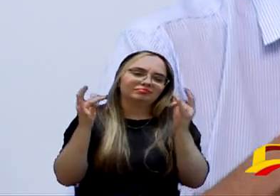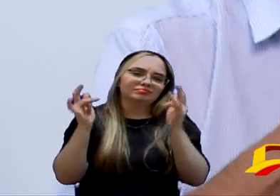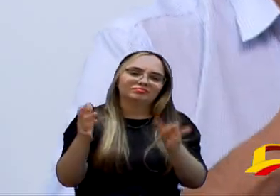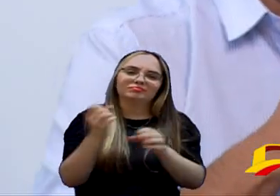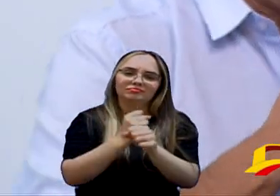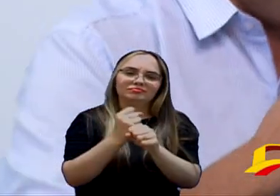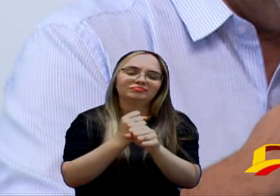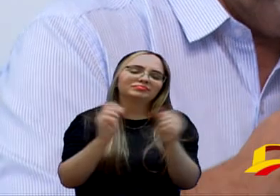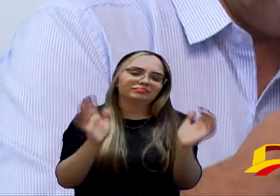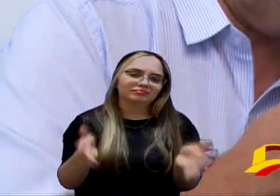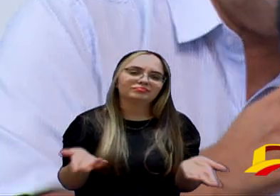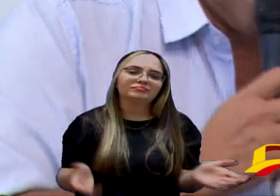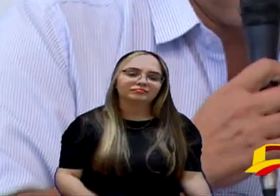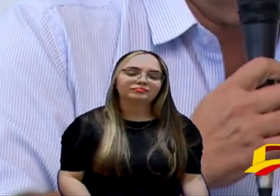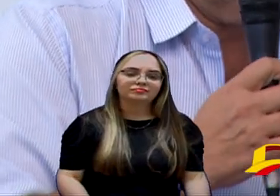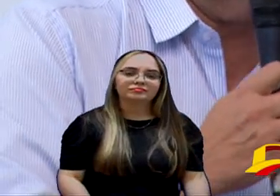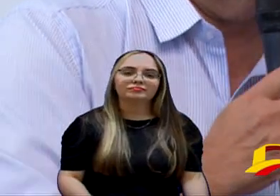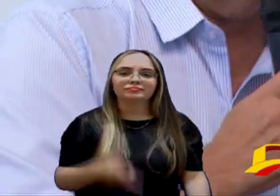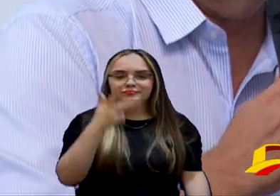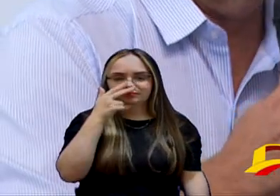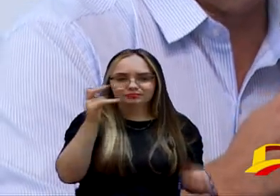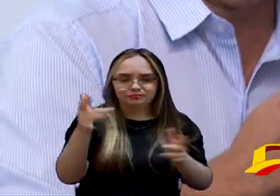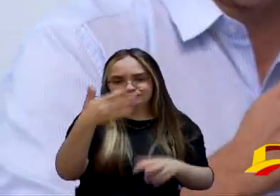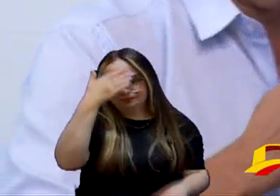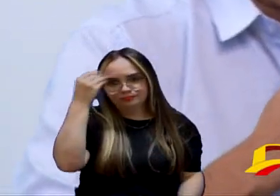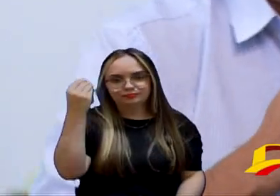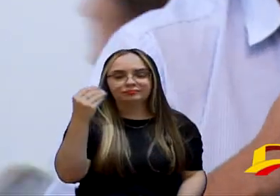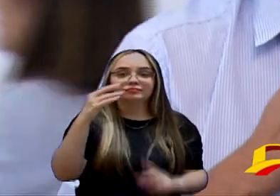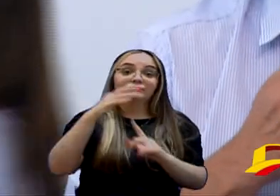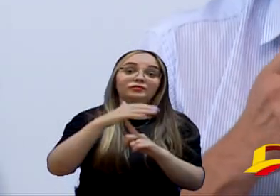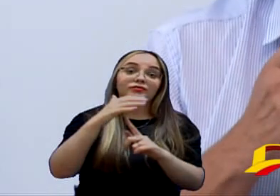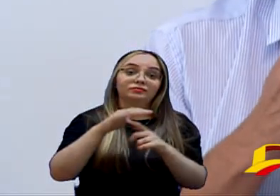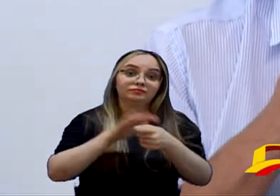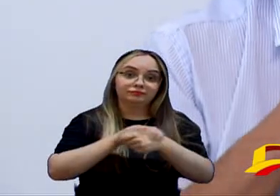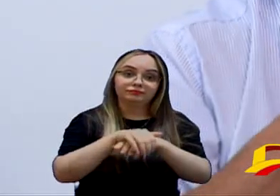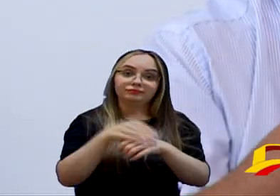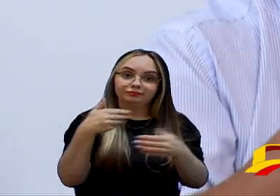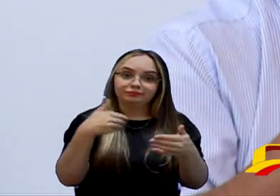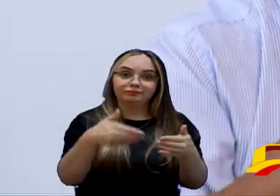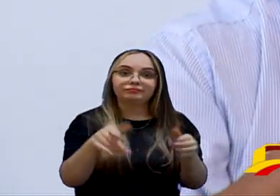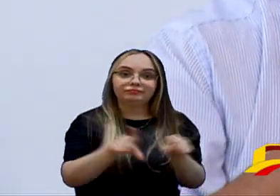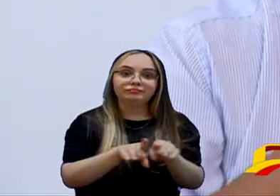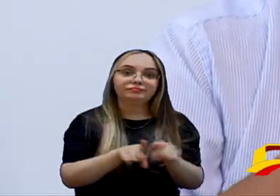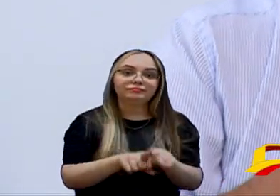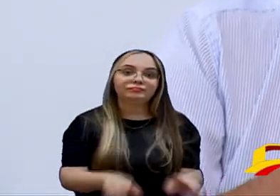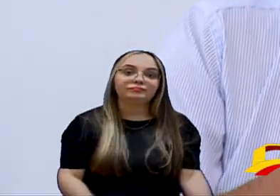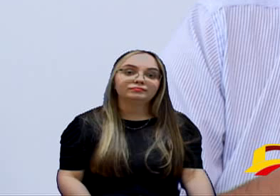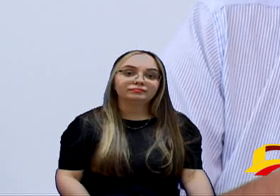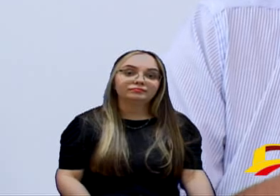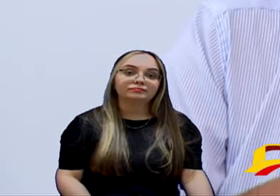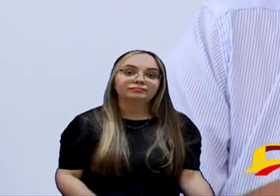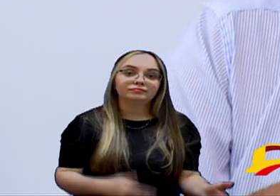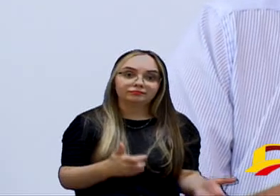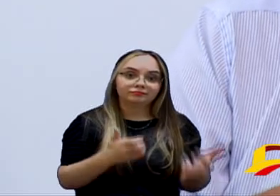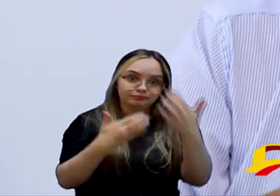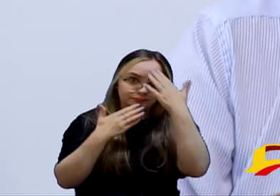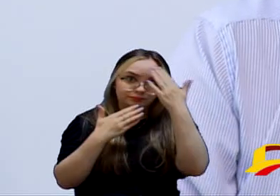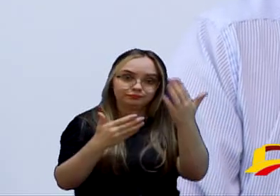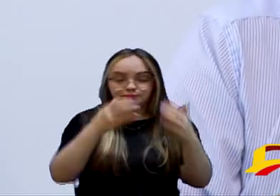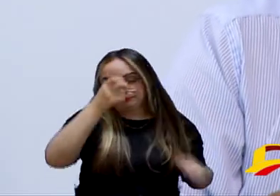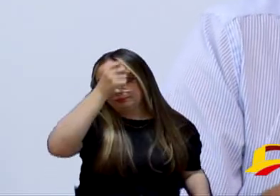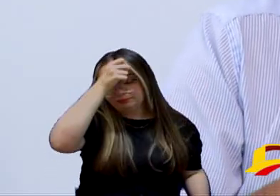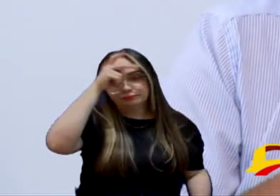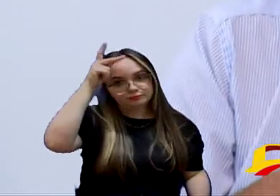verdade né tá esquecido e vai ter feira a noite também viu era então queria agradecer o prefeito